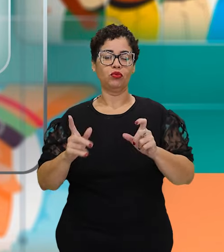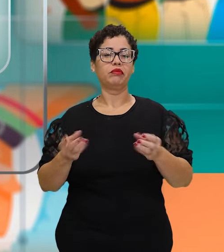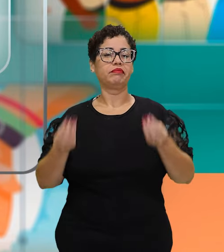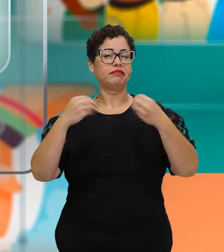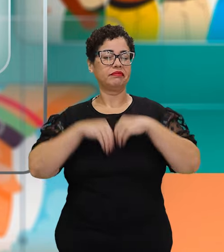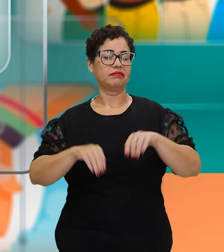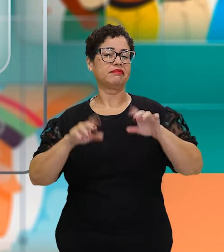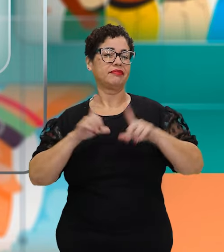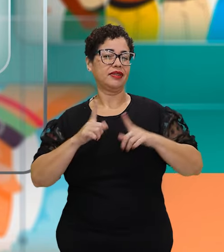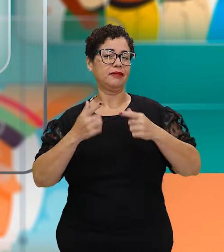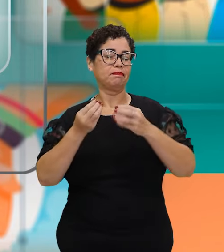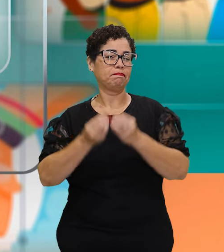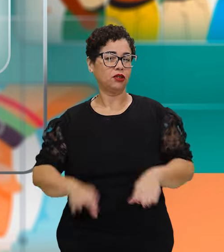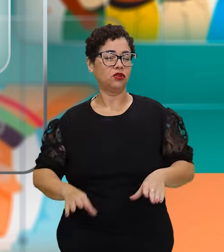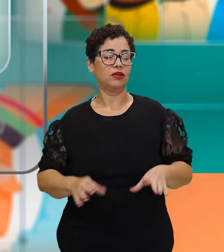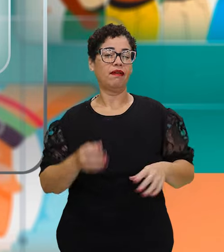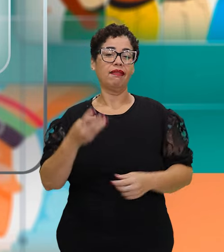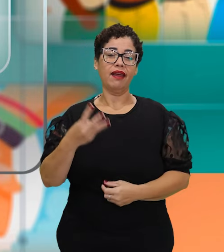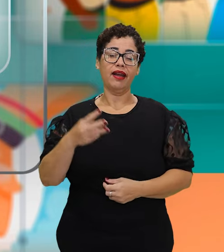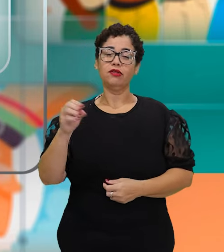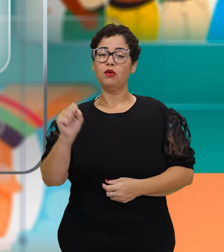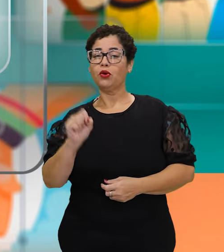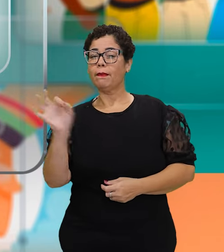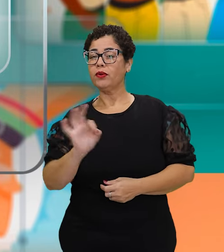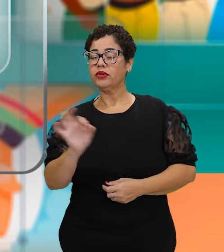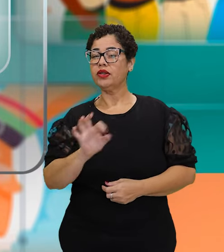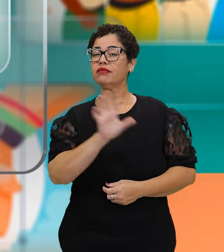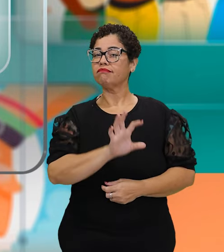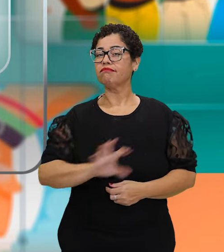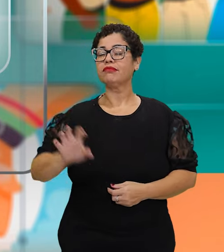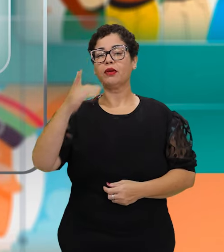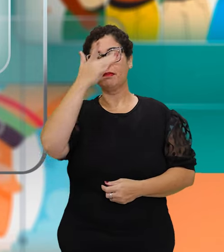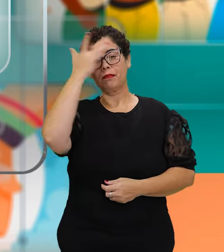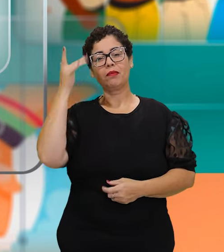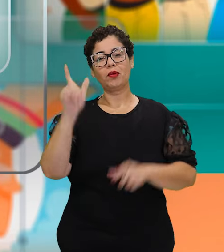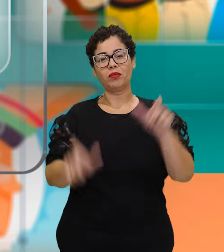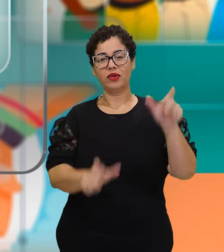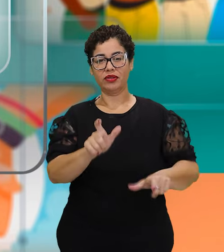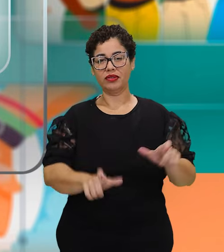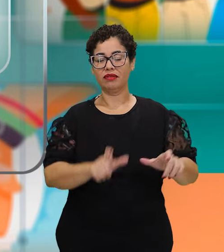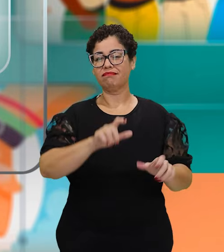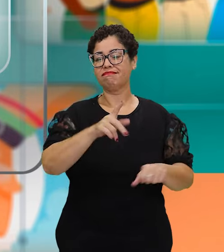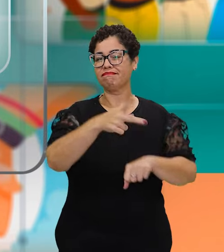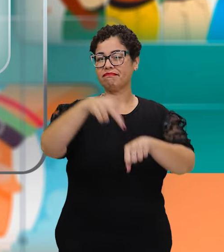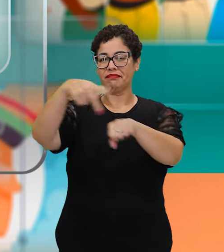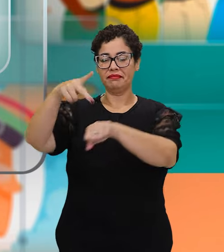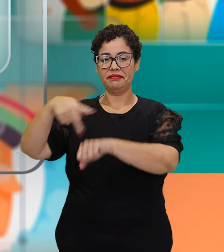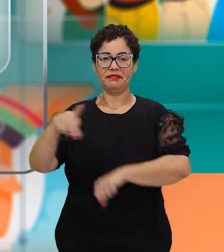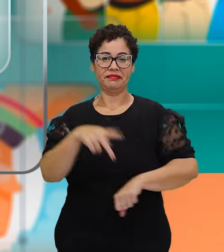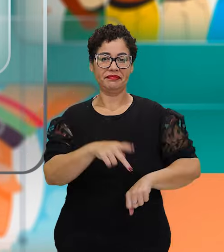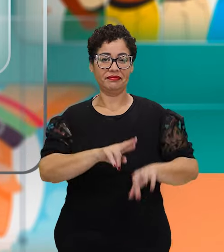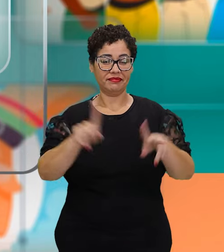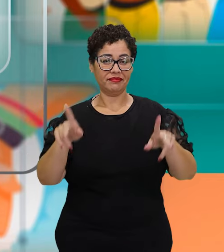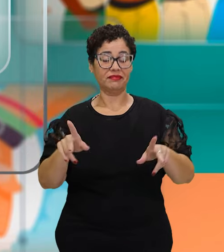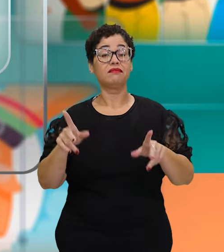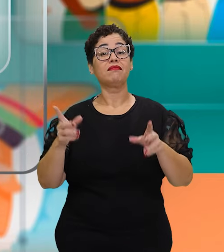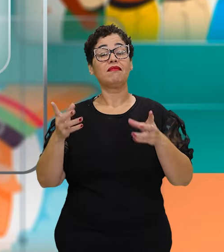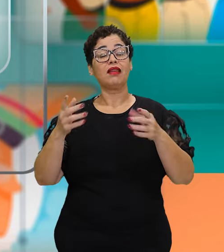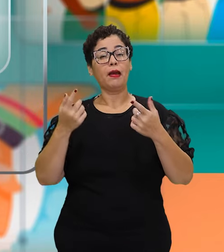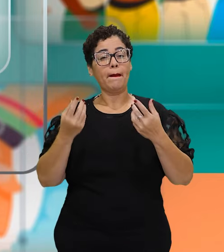afetando aproximadamente 3 a 8% dessa população em diferentes nações. O impacto da depressão